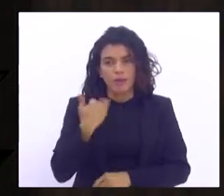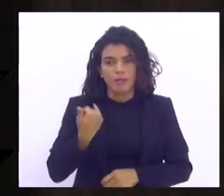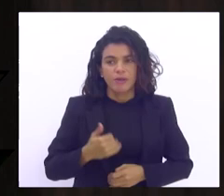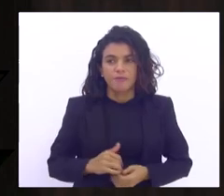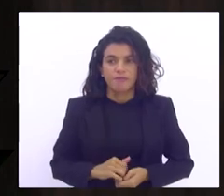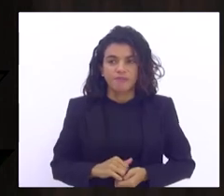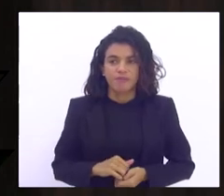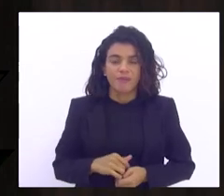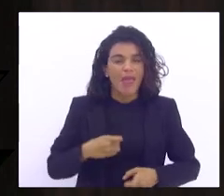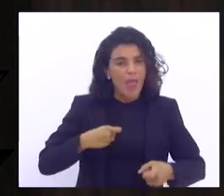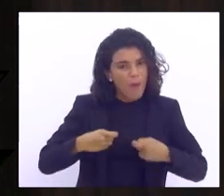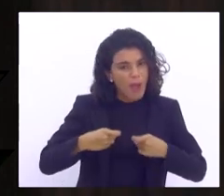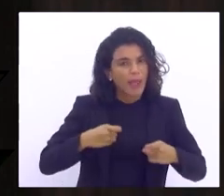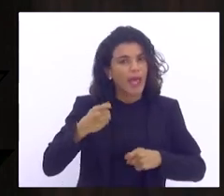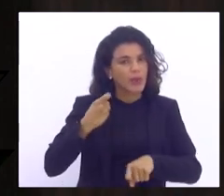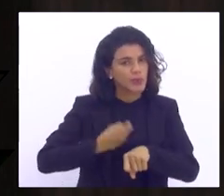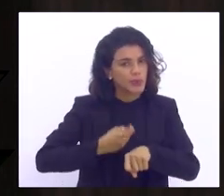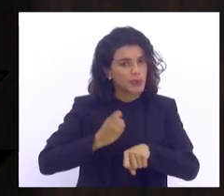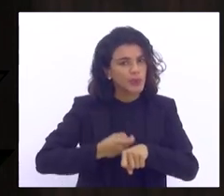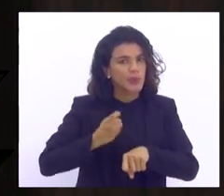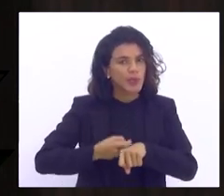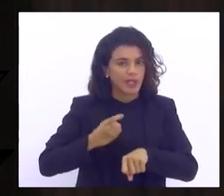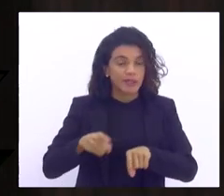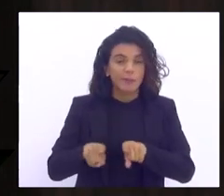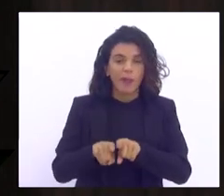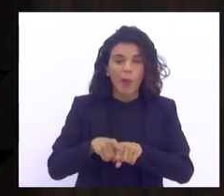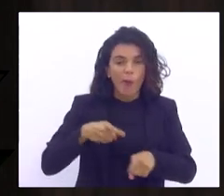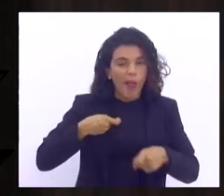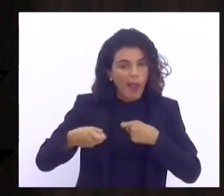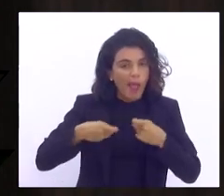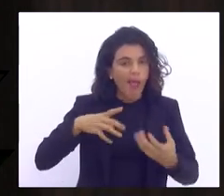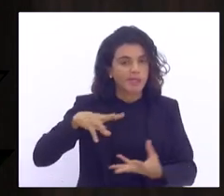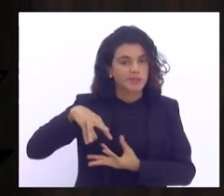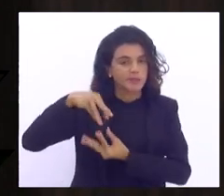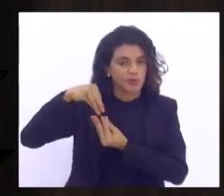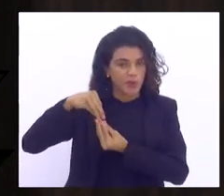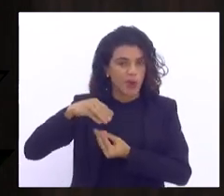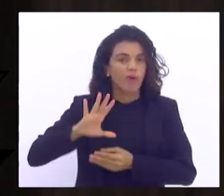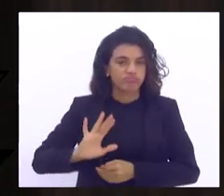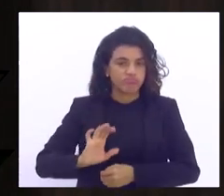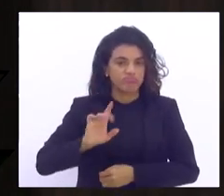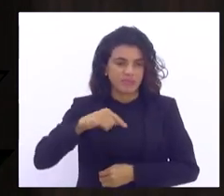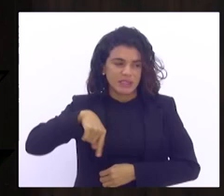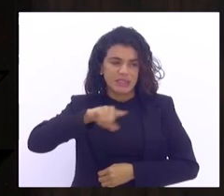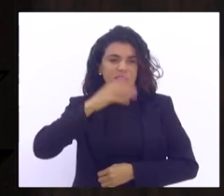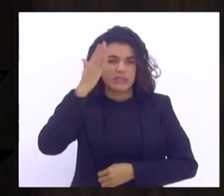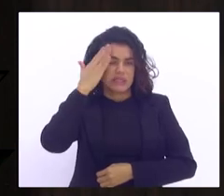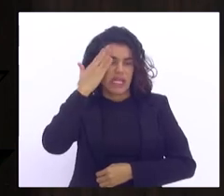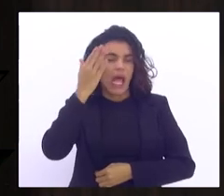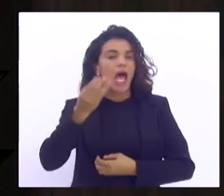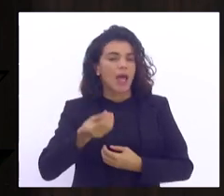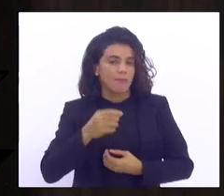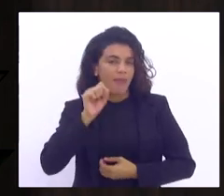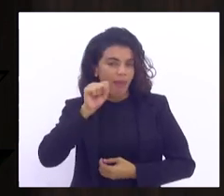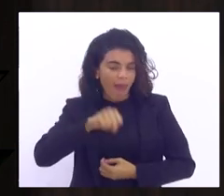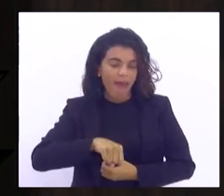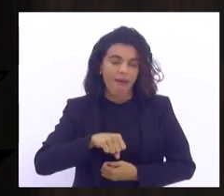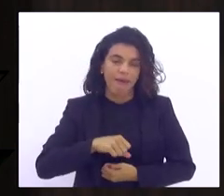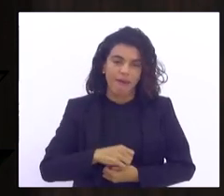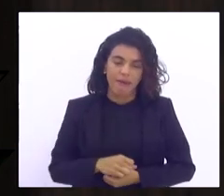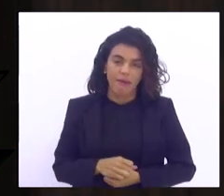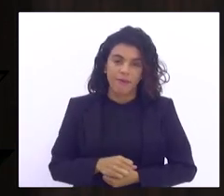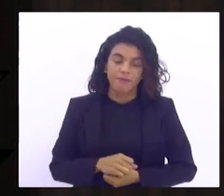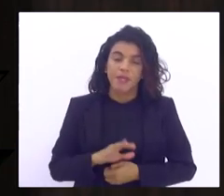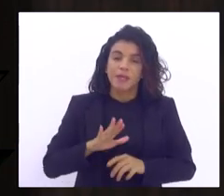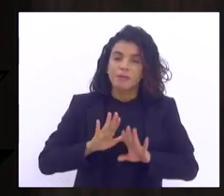ela é muito dura. É uma guerra espiritual antes de tudo. Para quem crê, sabe que é uma guerra espiritual antes de tudo. Mas